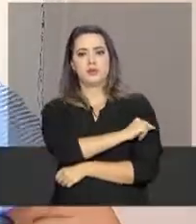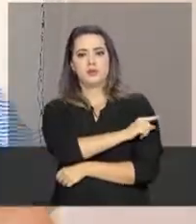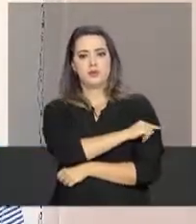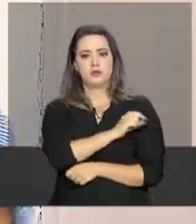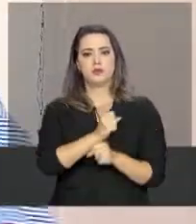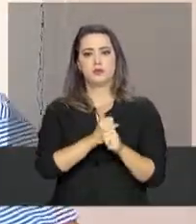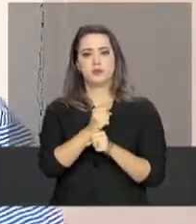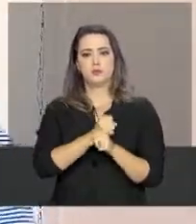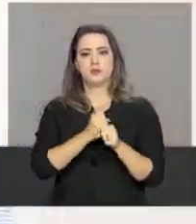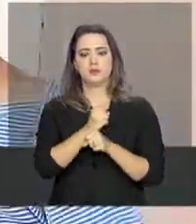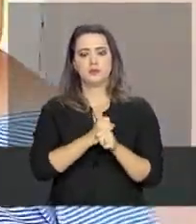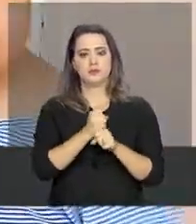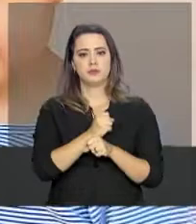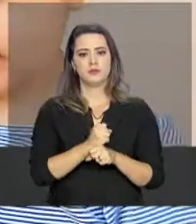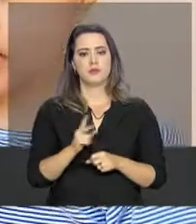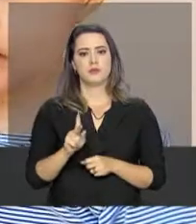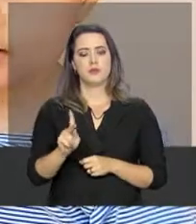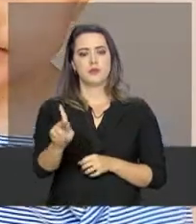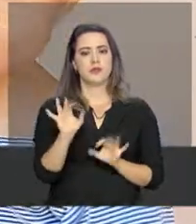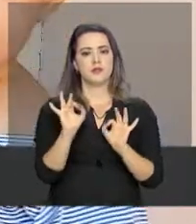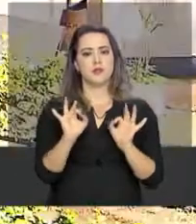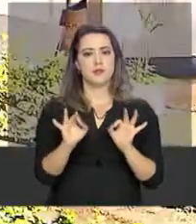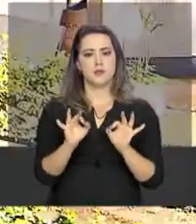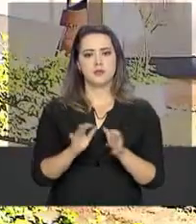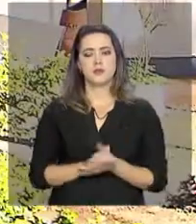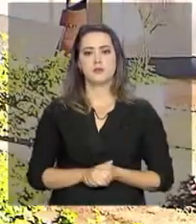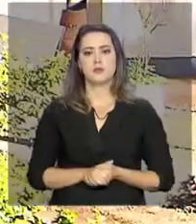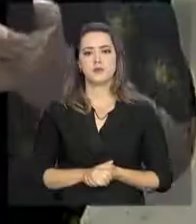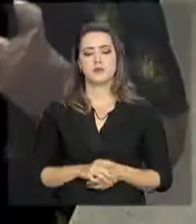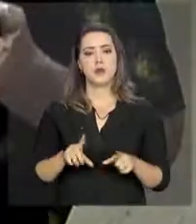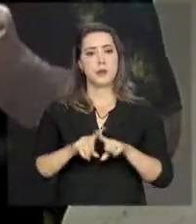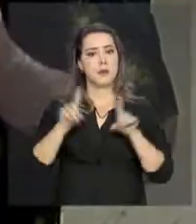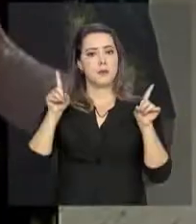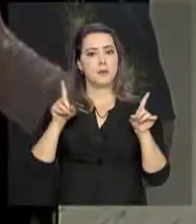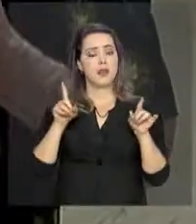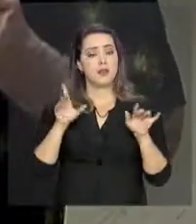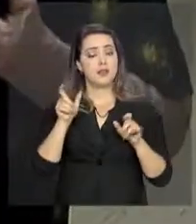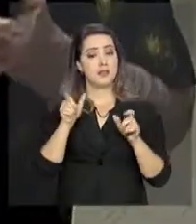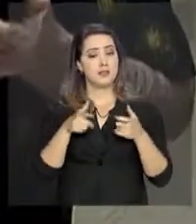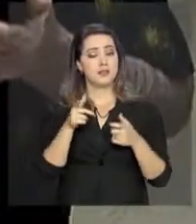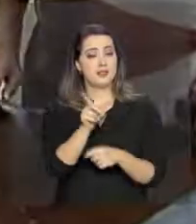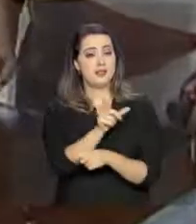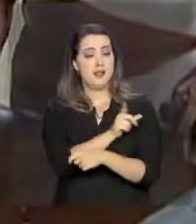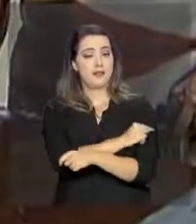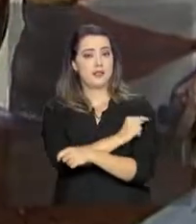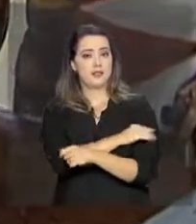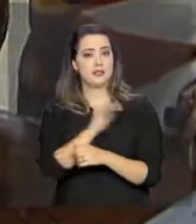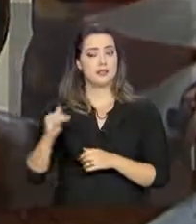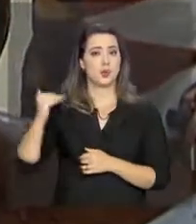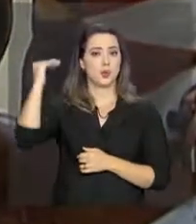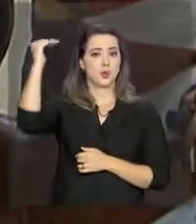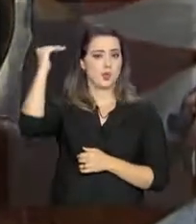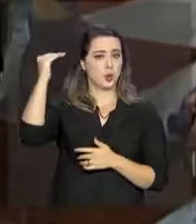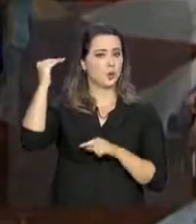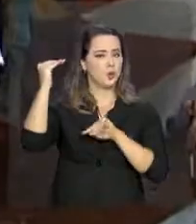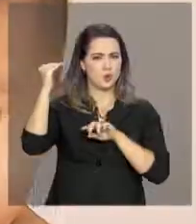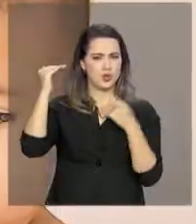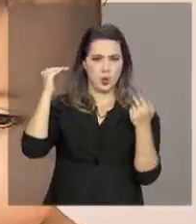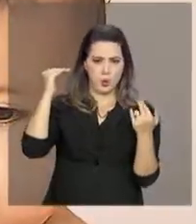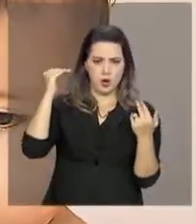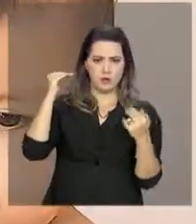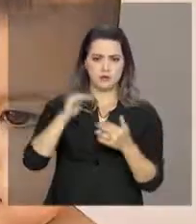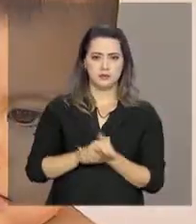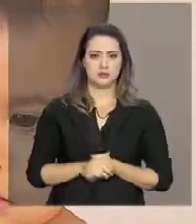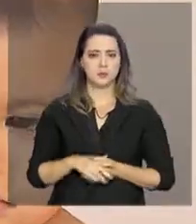primeiros anos de vida. Sempre trago direitinho. Mas e no caso da carteira de vacinação dos adultos, o cuidado é o mesmo? Eu